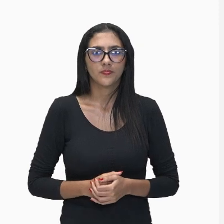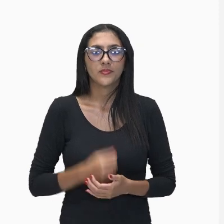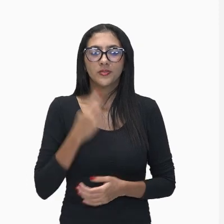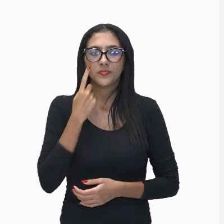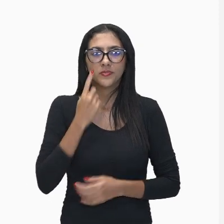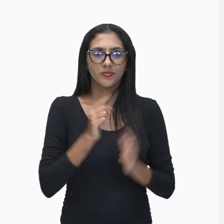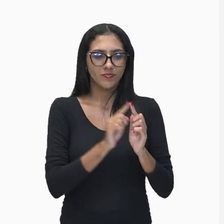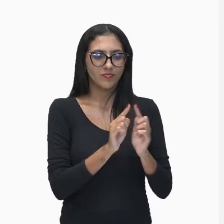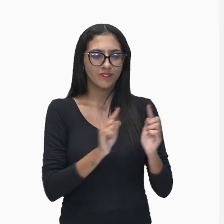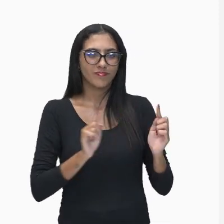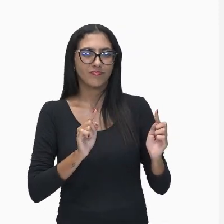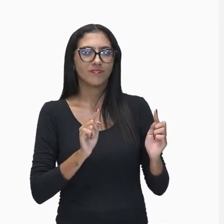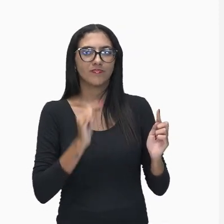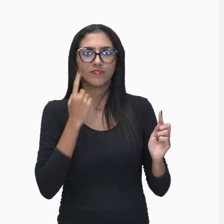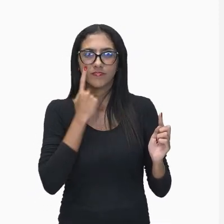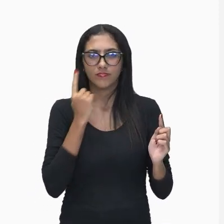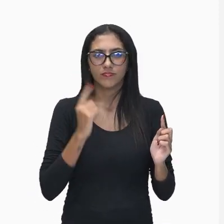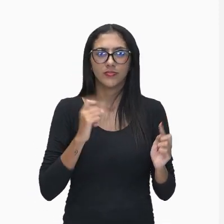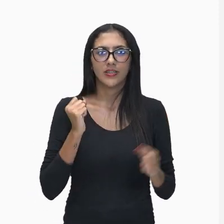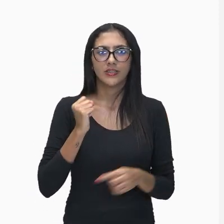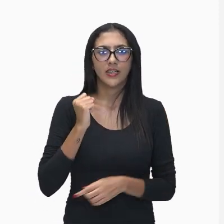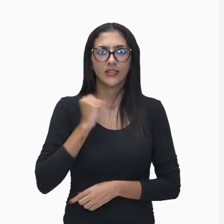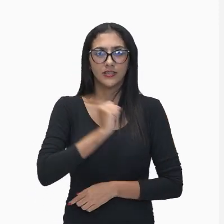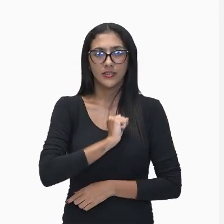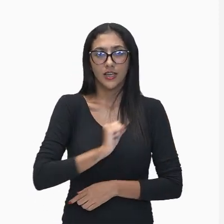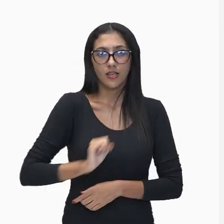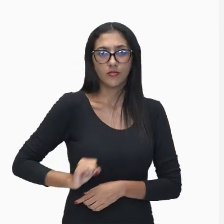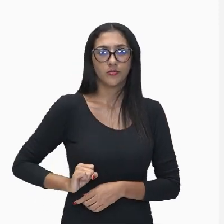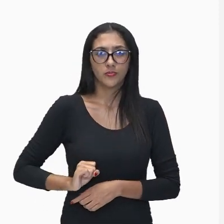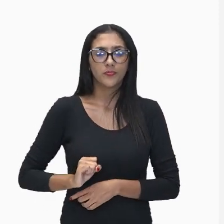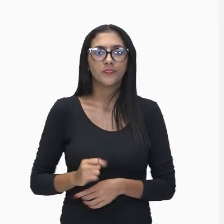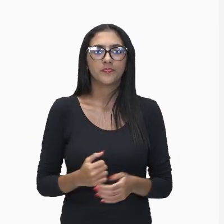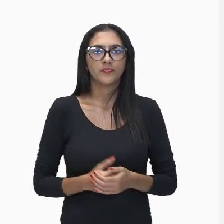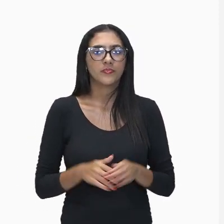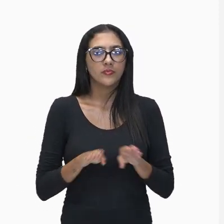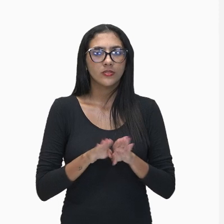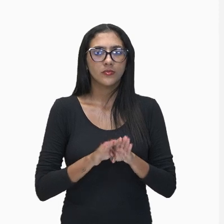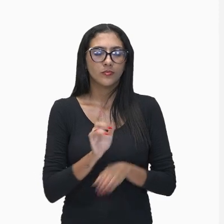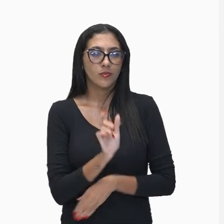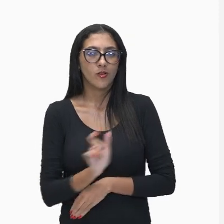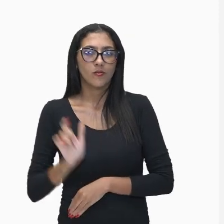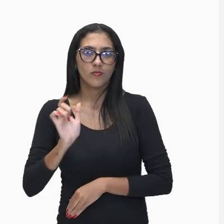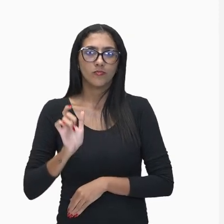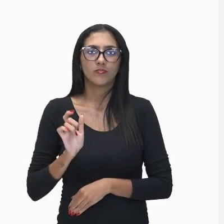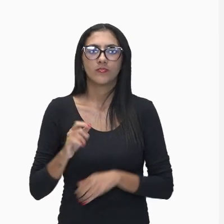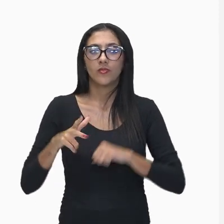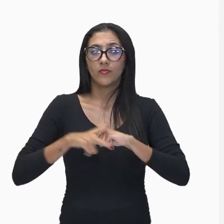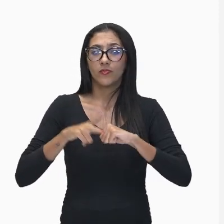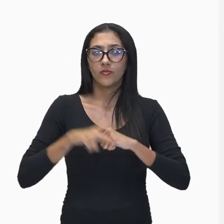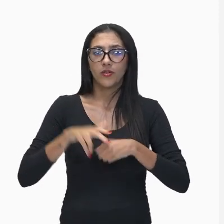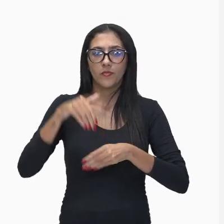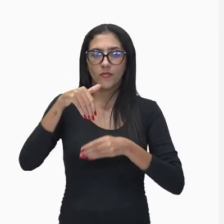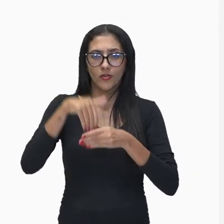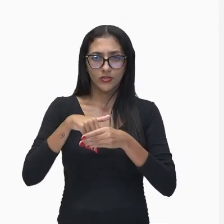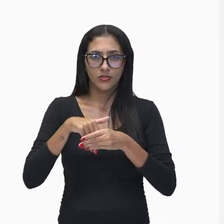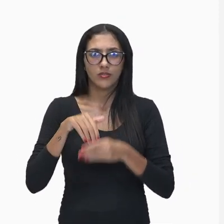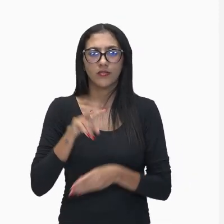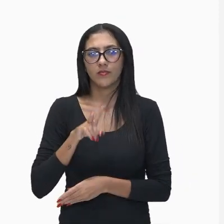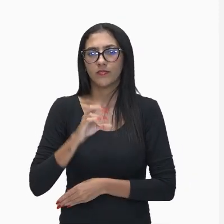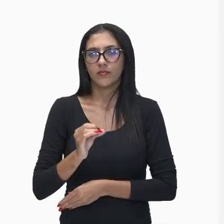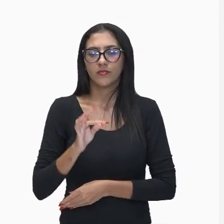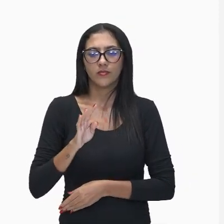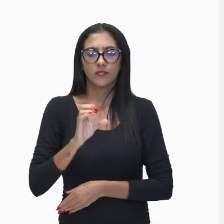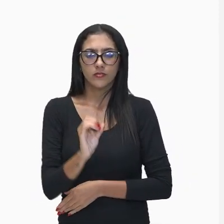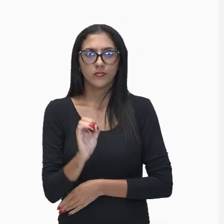sujeito, mais de um senador, e o verbo ficou na terceira pessoa do singular, o verbo votar, votou. Por quê? Porque